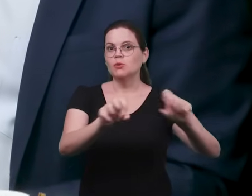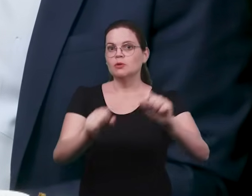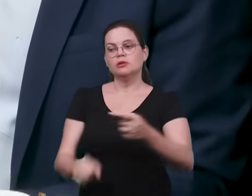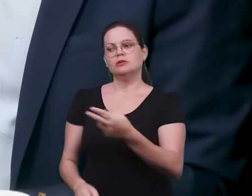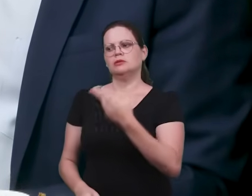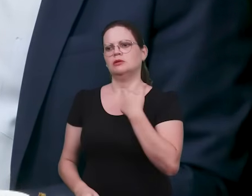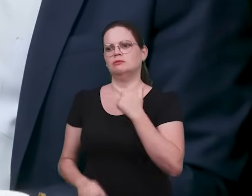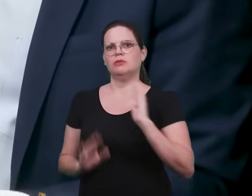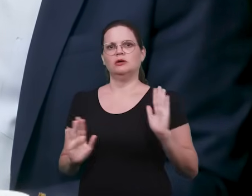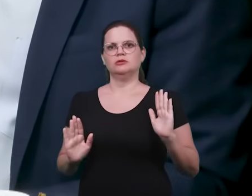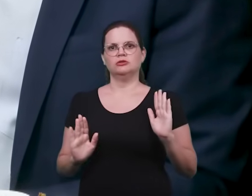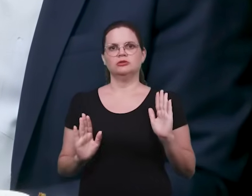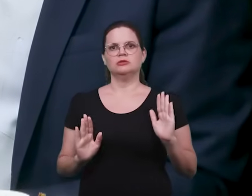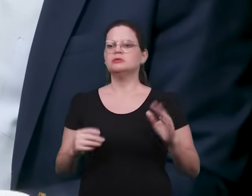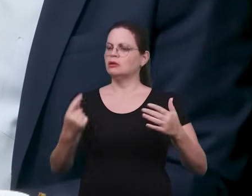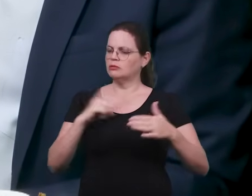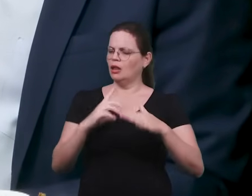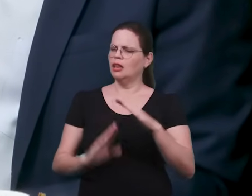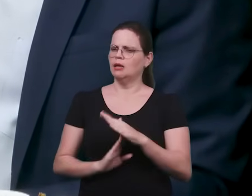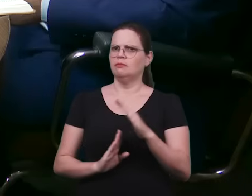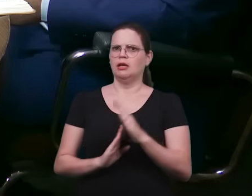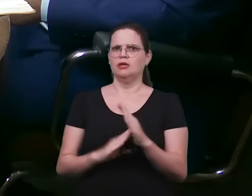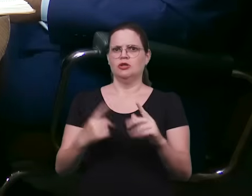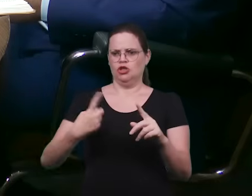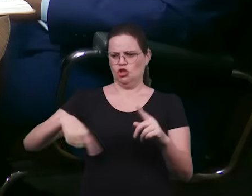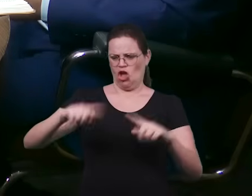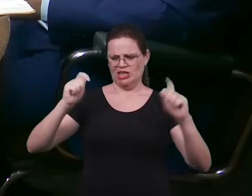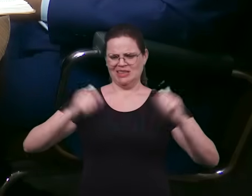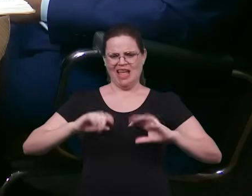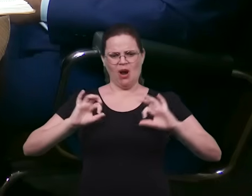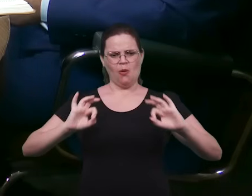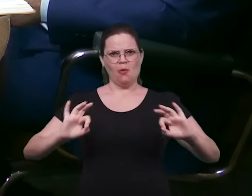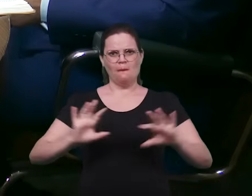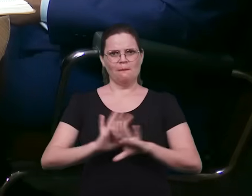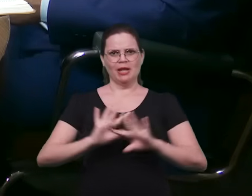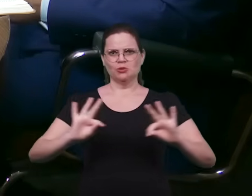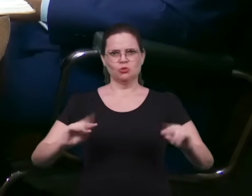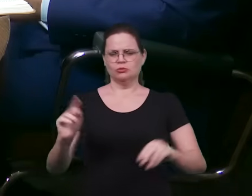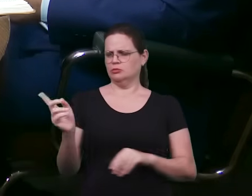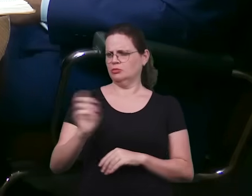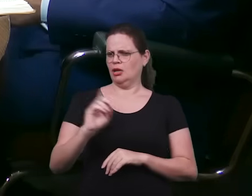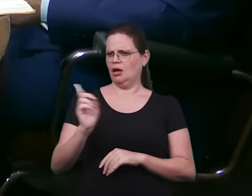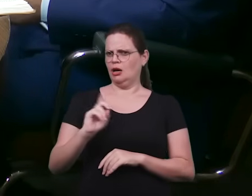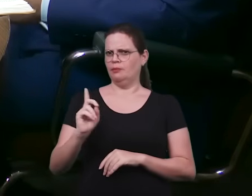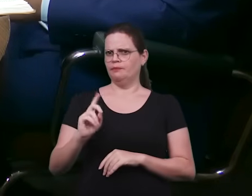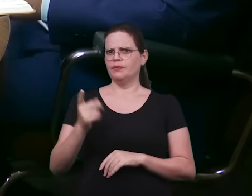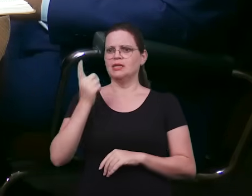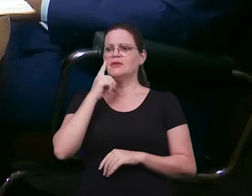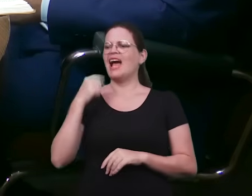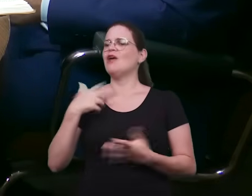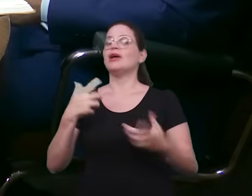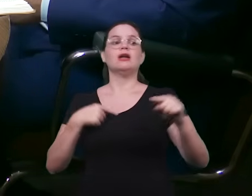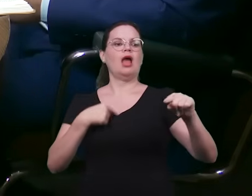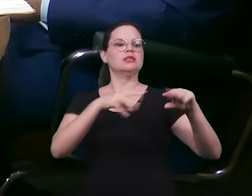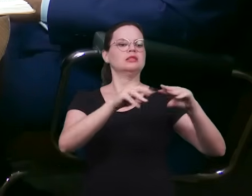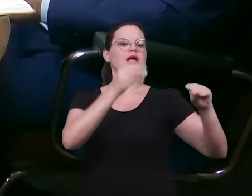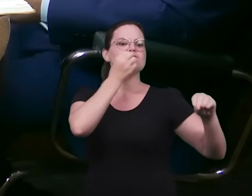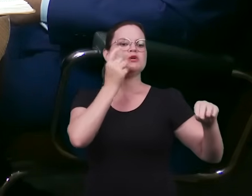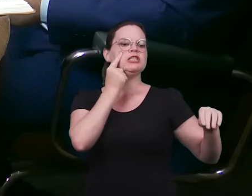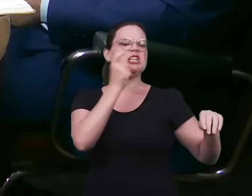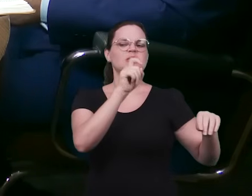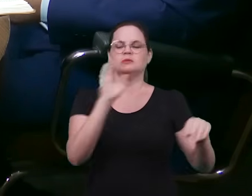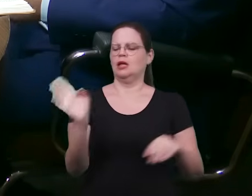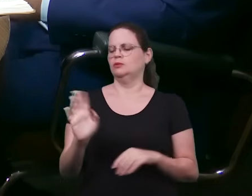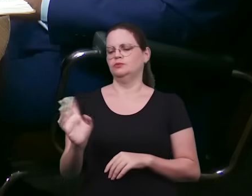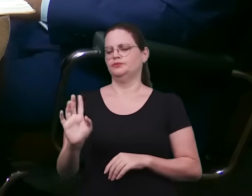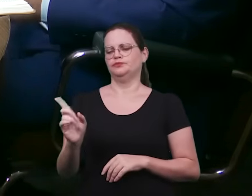isso eu não tenho. Nós não podemos tudo, né? Ali existem limites. Isso não é seu. Porque Deus não é seu servo. Não, eu quero, a terra deles é muito boa, eu